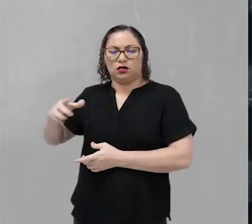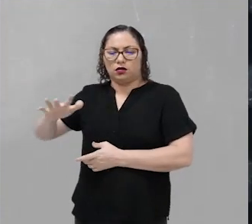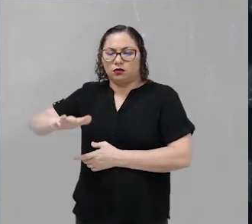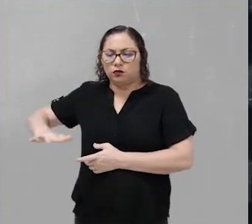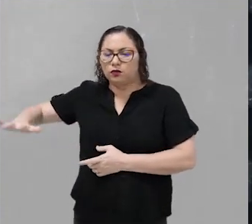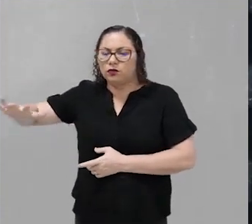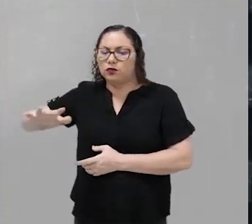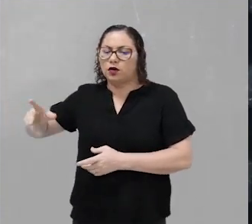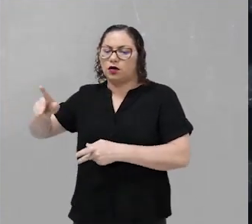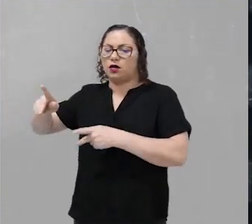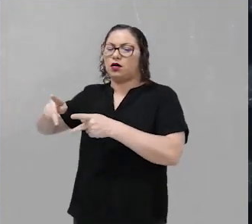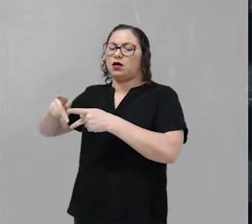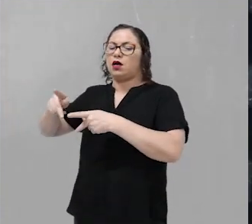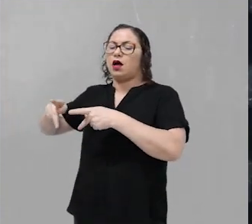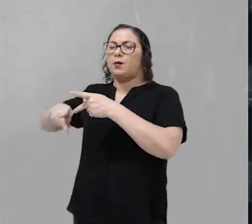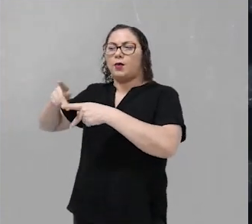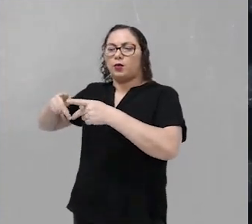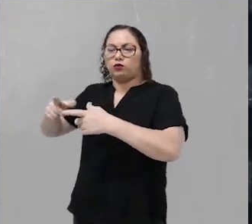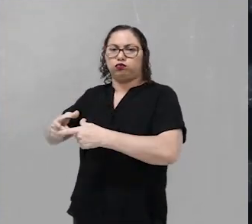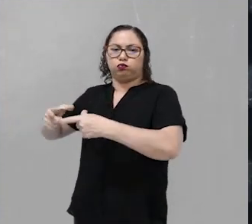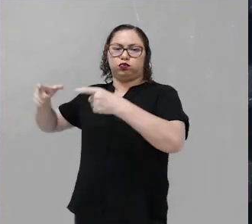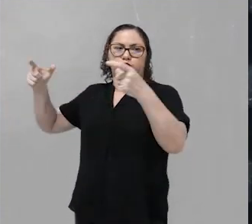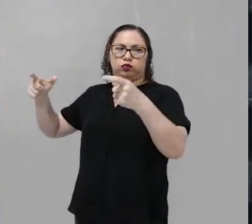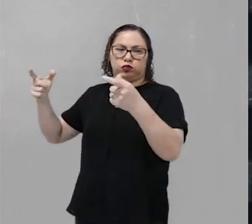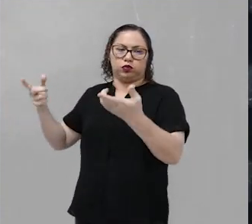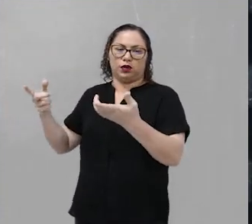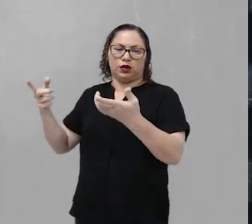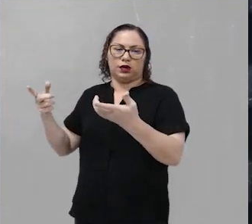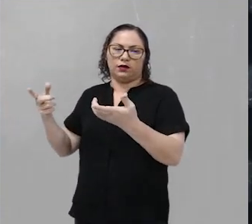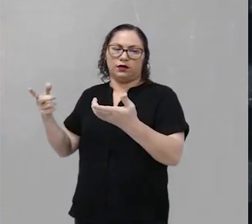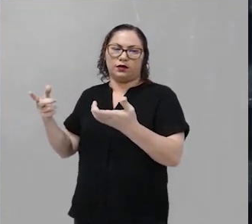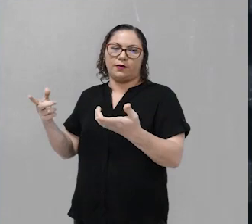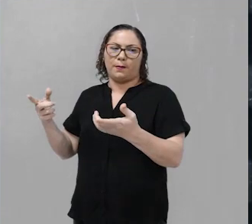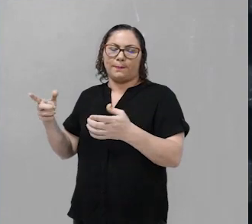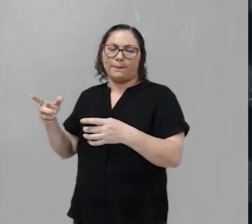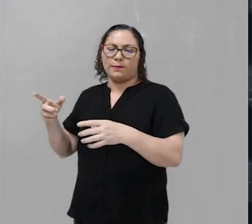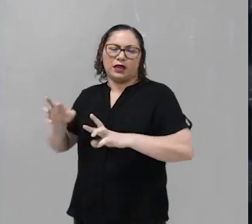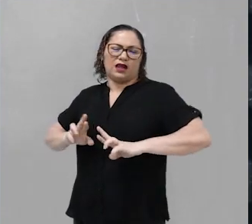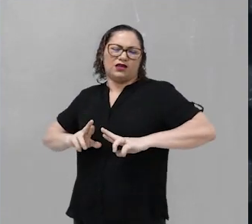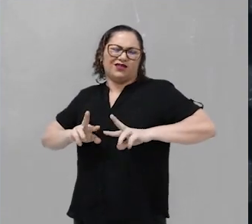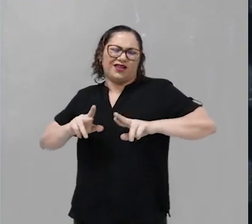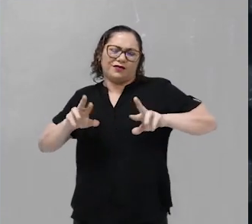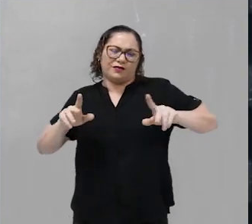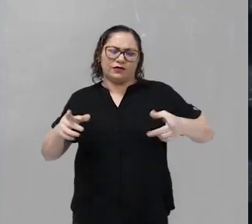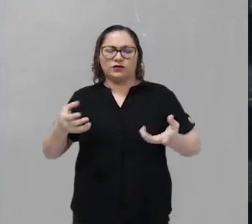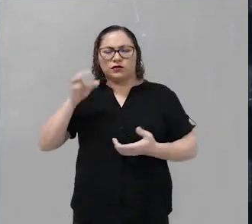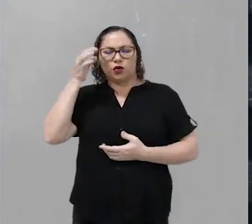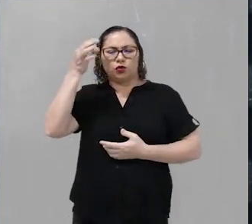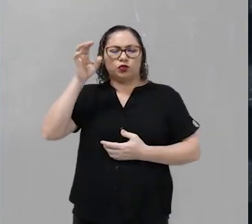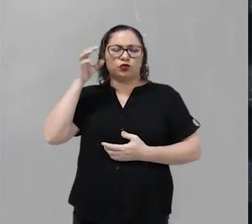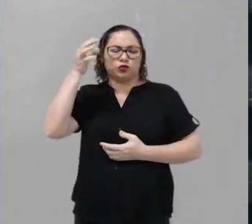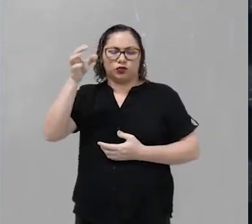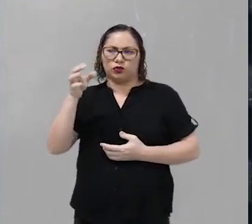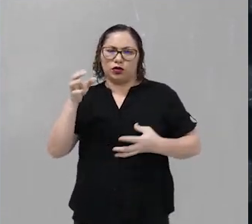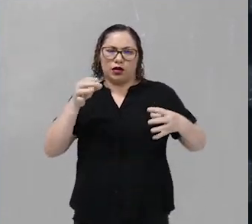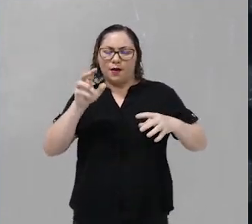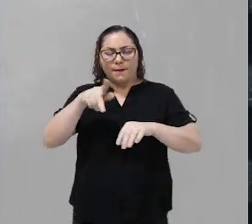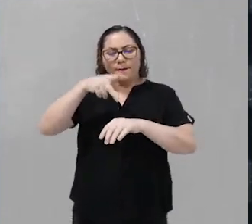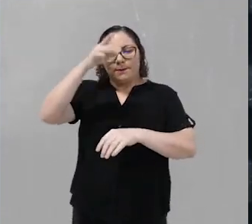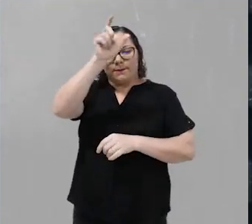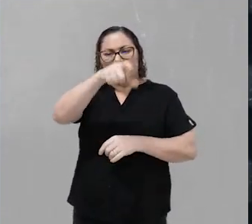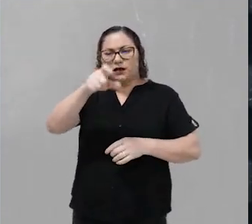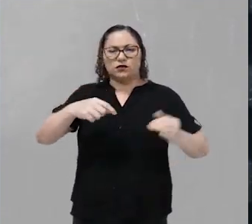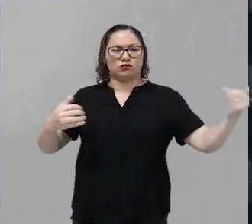grande, um adensamento populacional muito expressivo, de variadas formações culturais, né, pessoas que vieram de